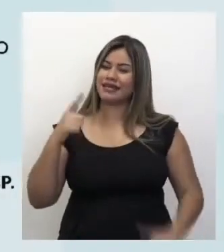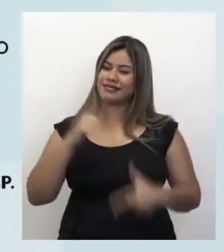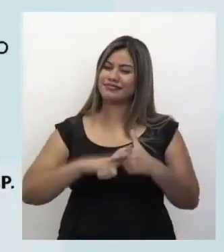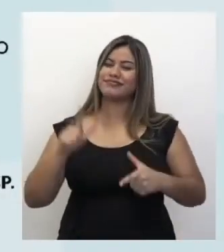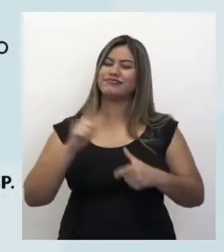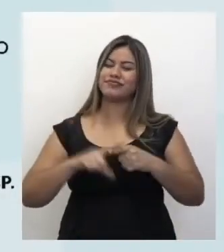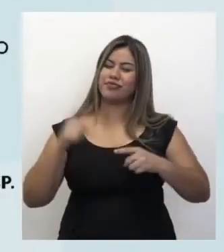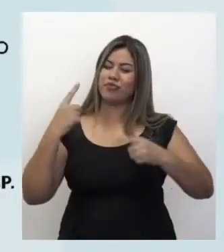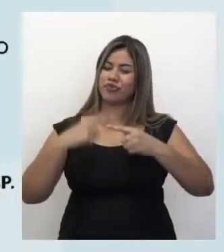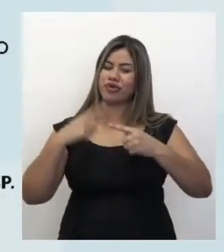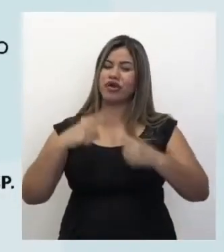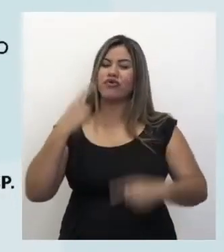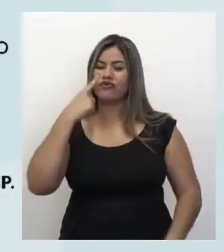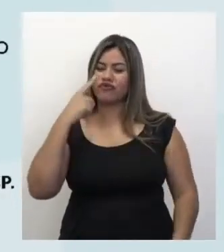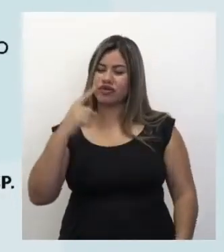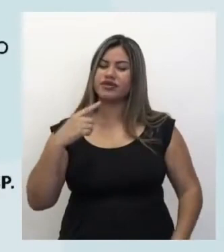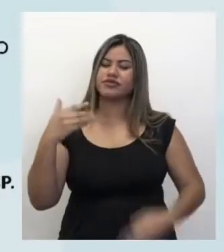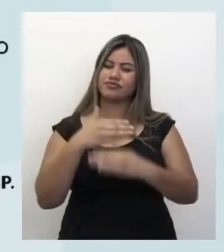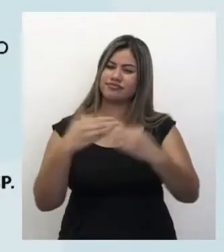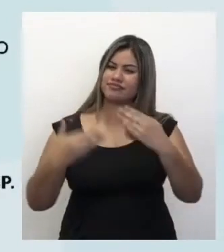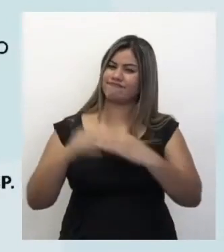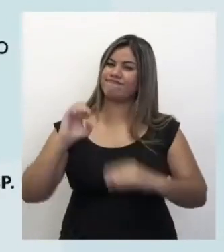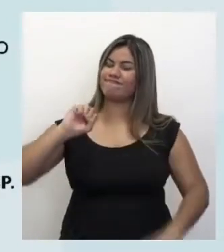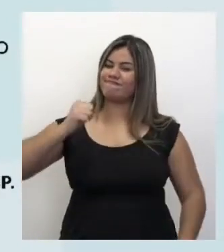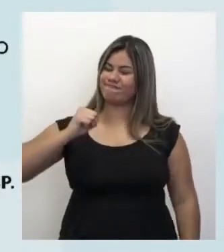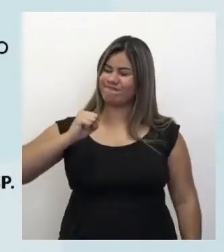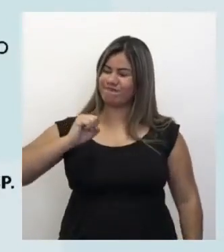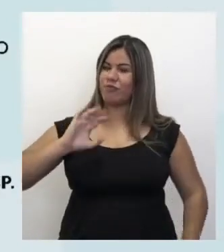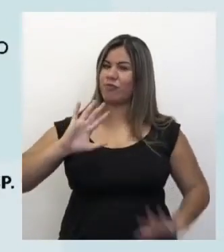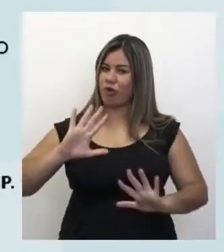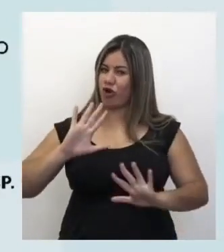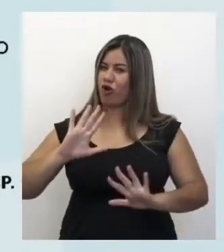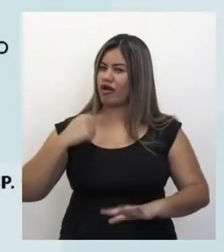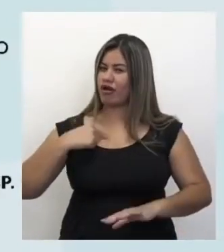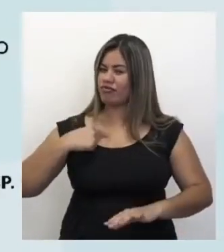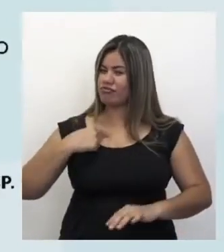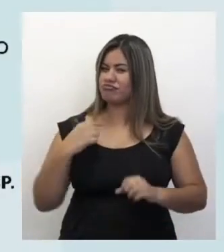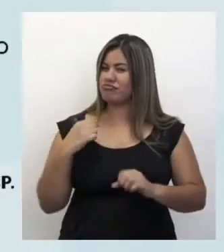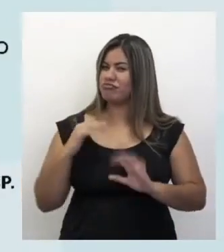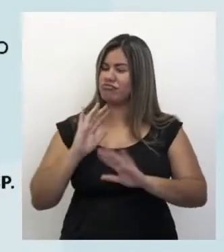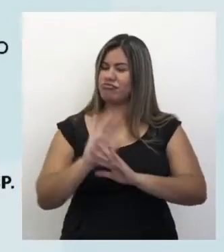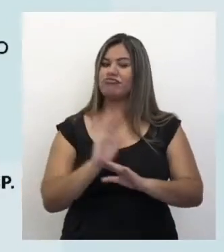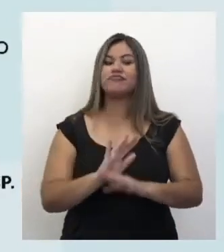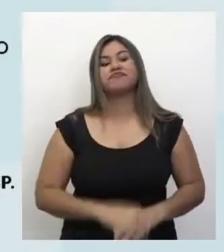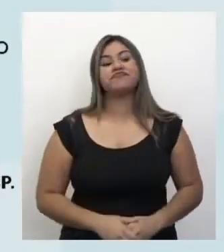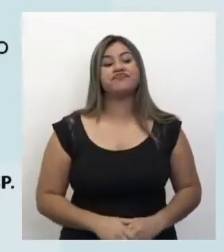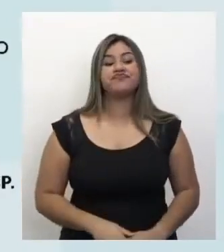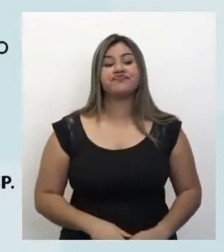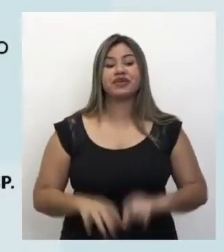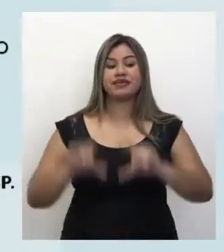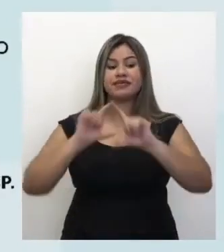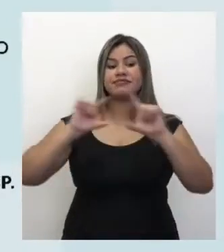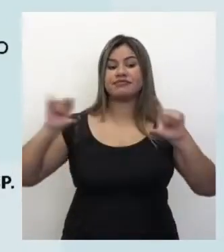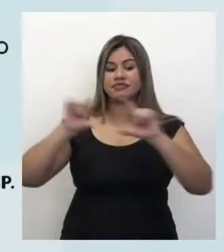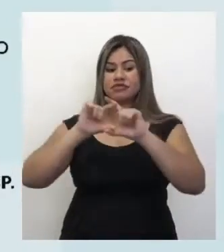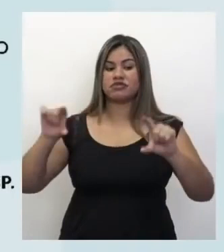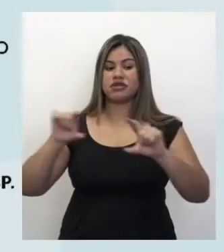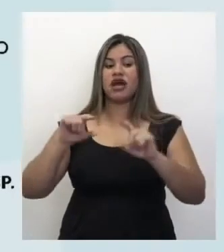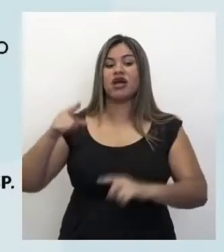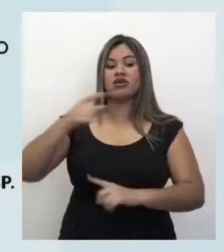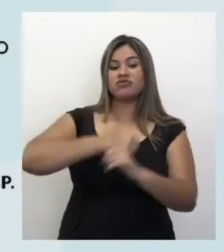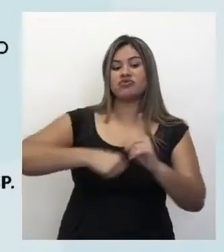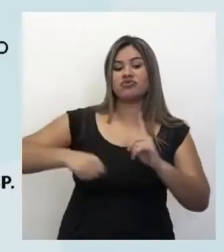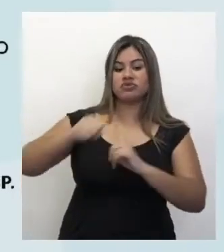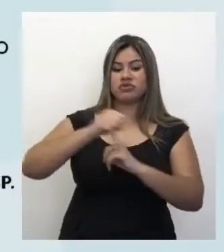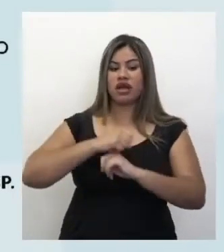negócio aqui no slide 8, que aí depois, deixa comigo essa peteca. Olha só, bom. No trecho, em nossa